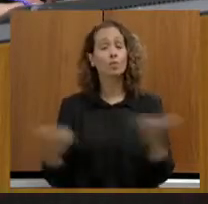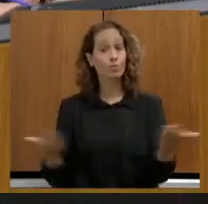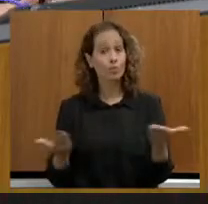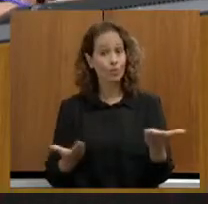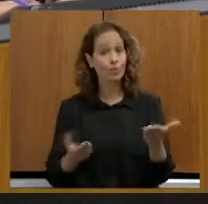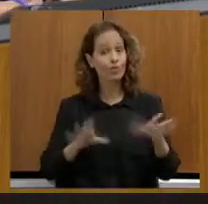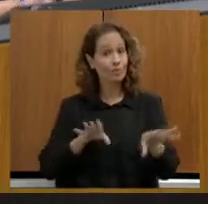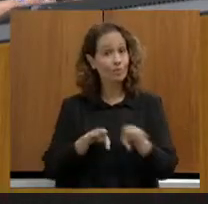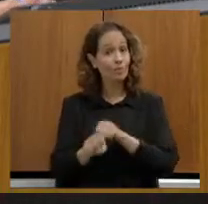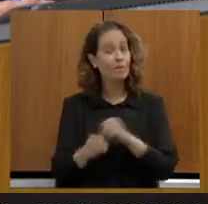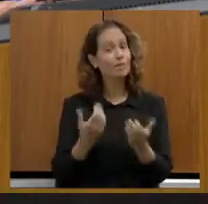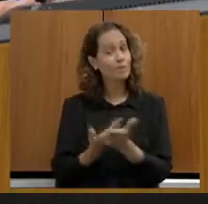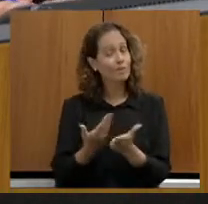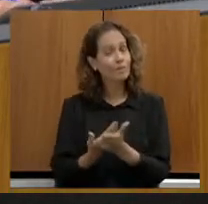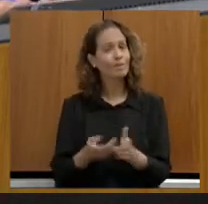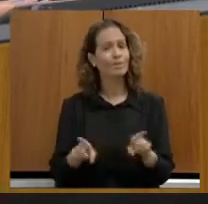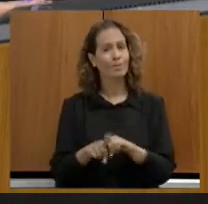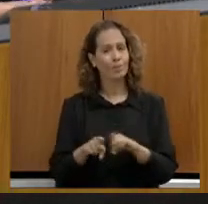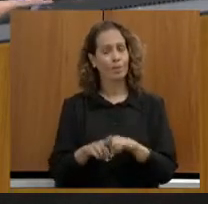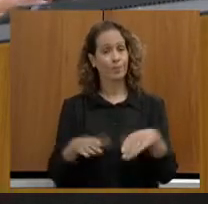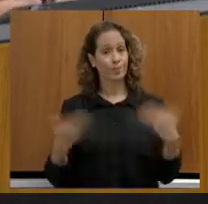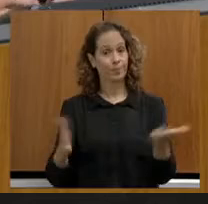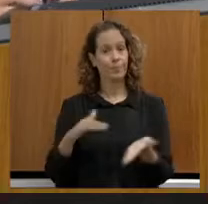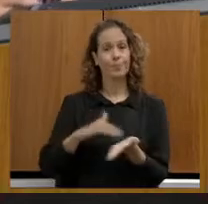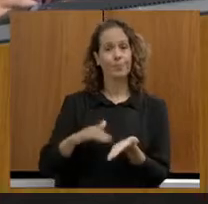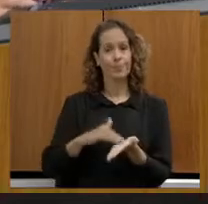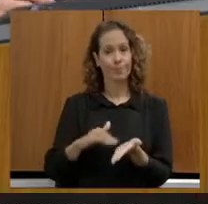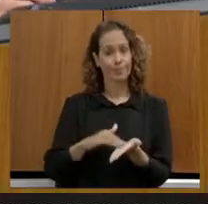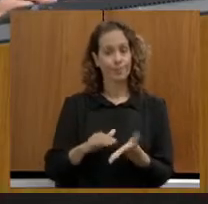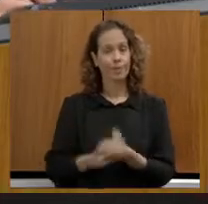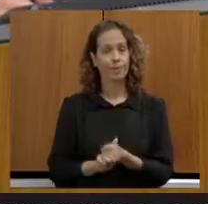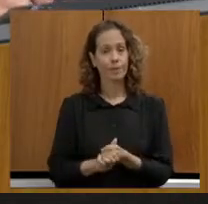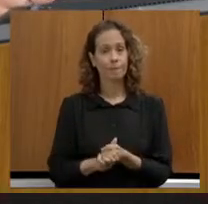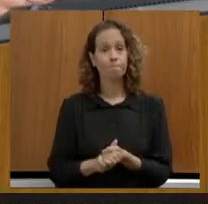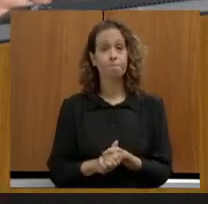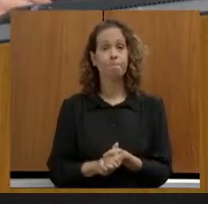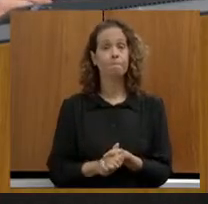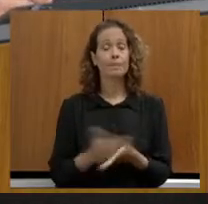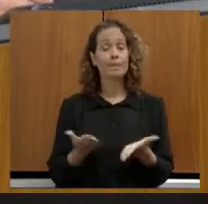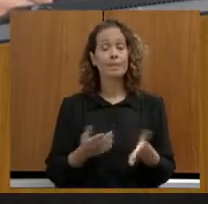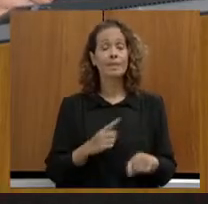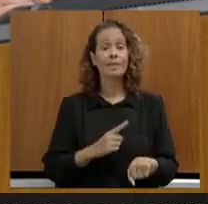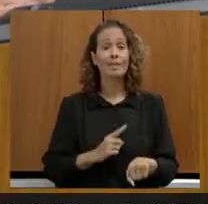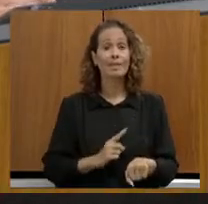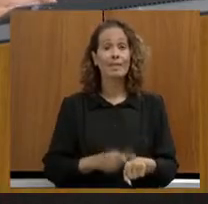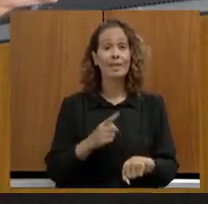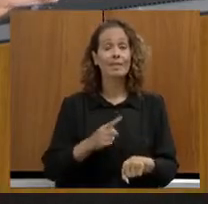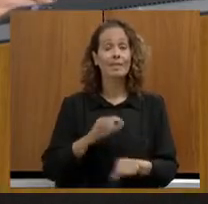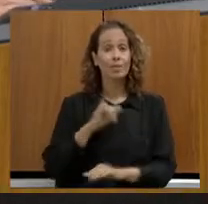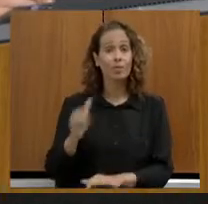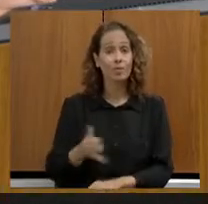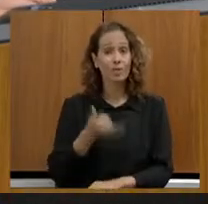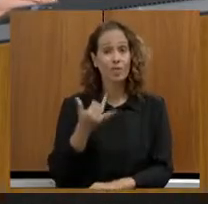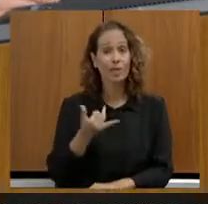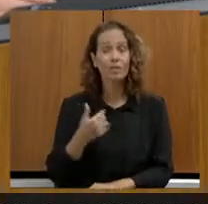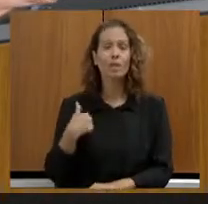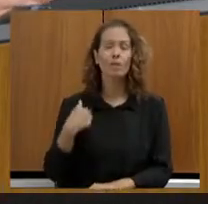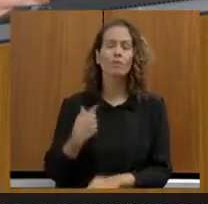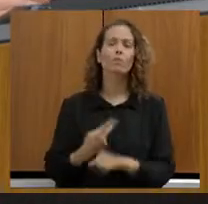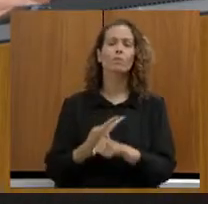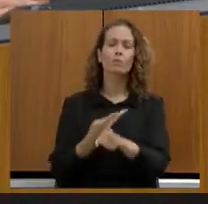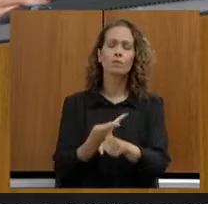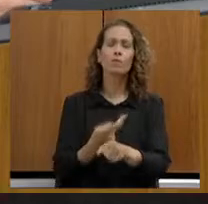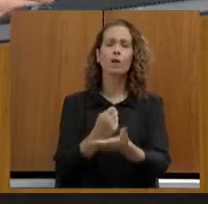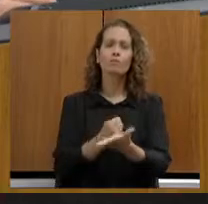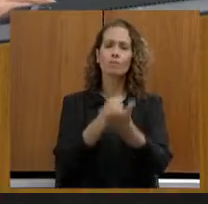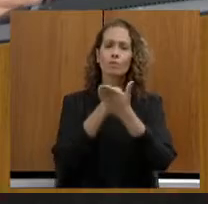então Secretário é hora que a senhora deu aval eu vou buscar recurso em Brasília